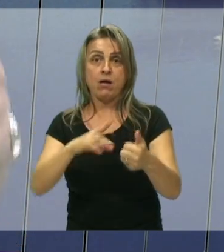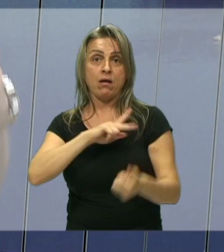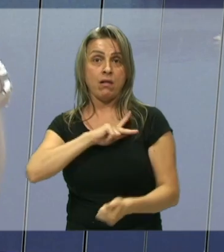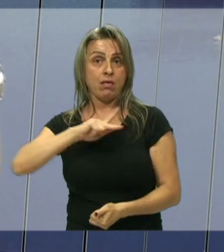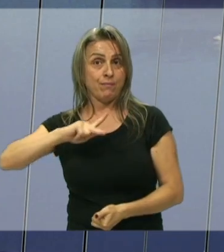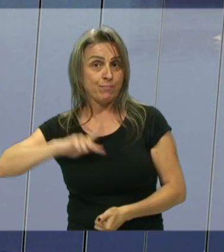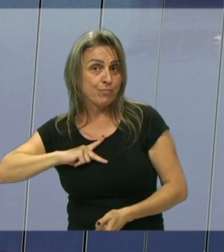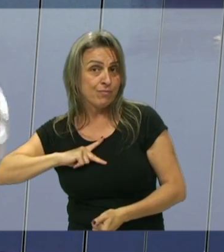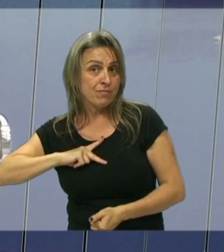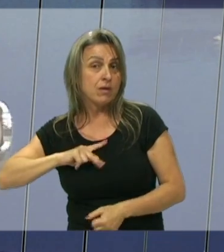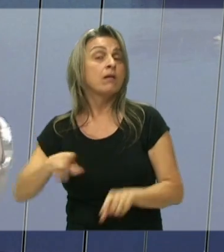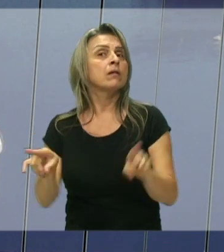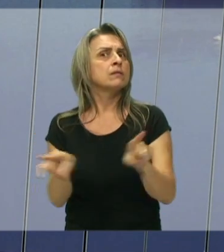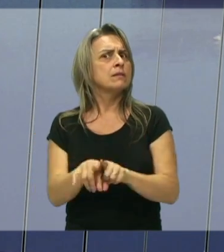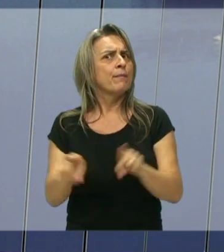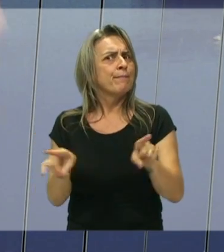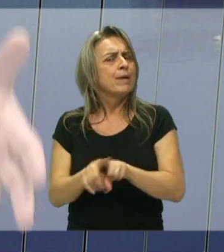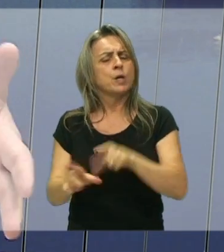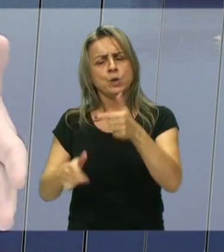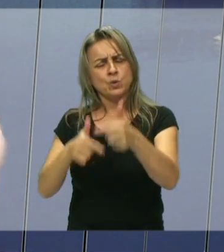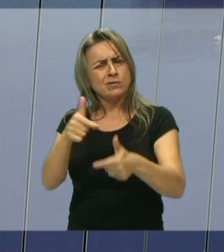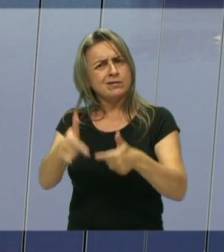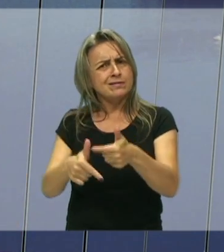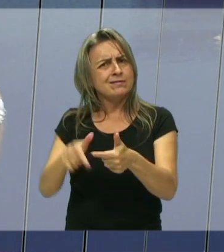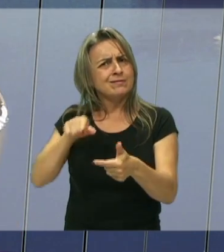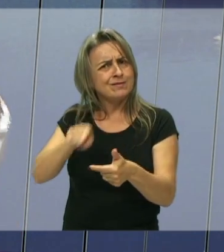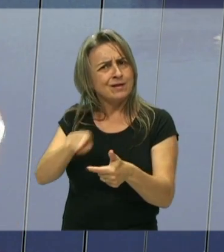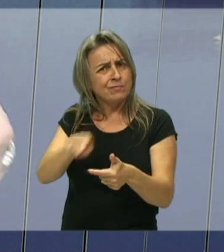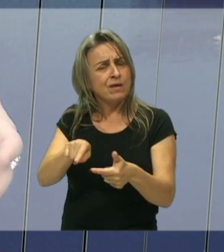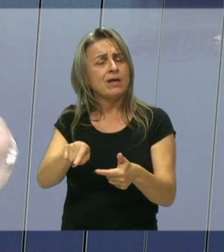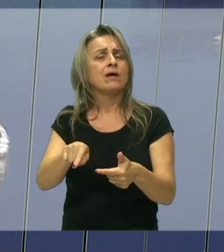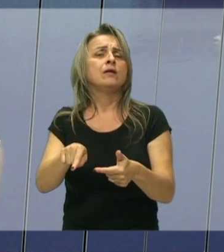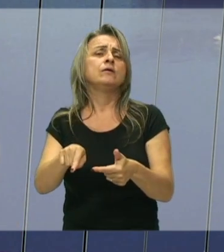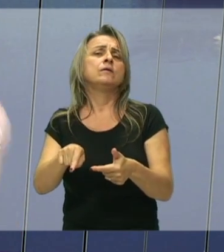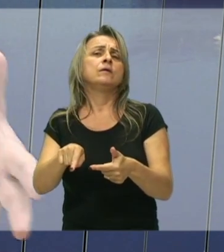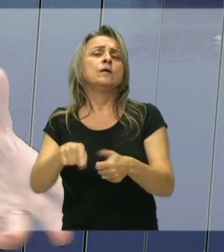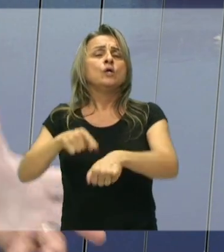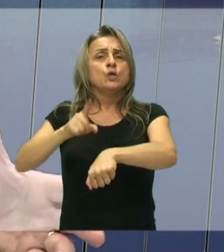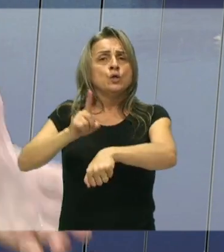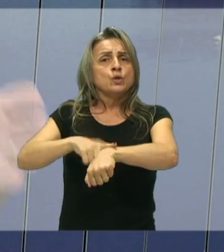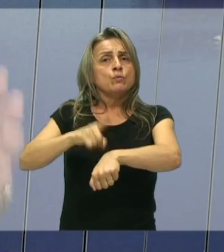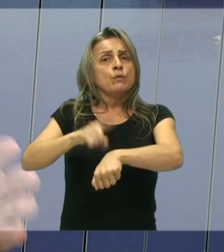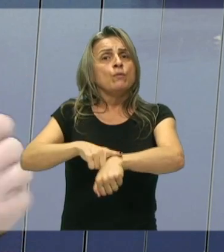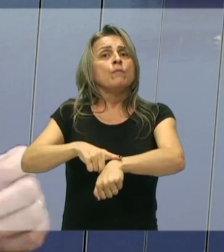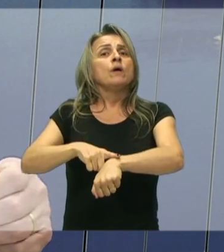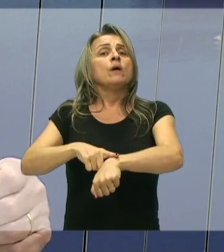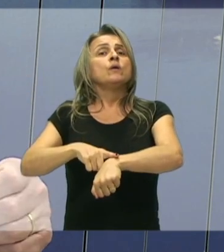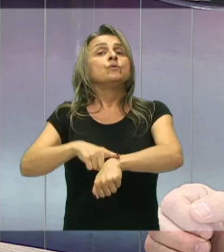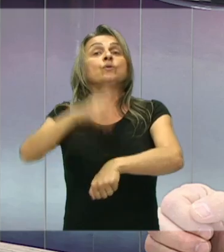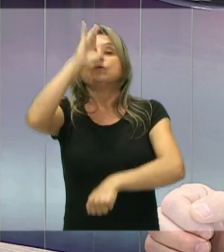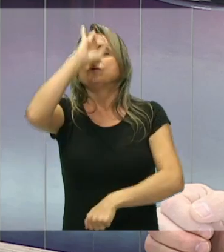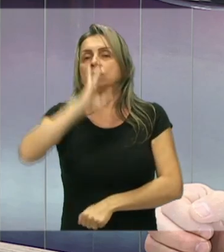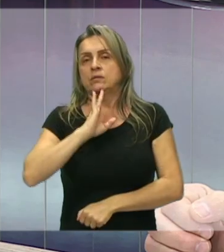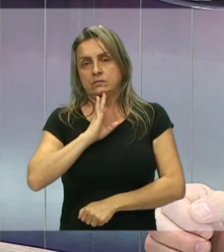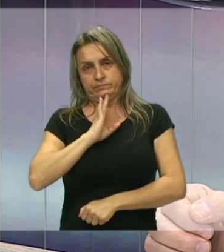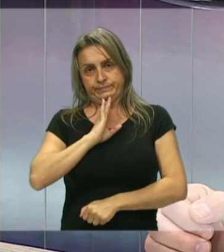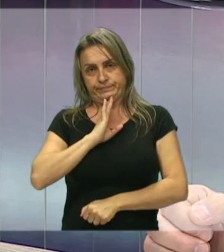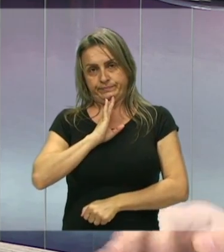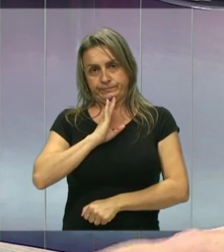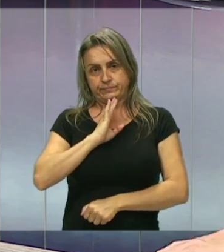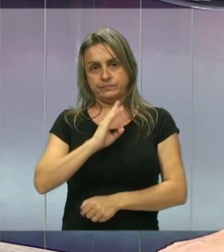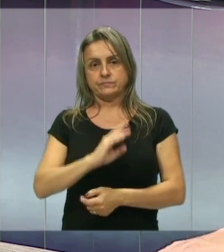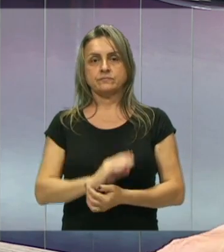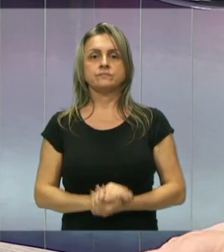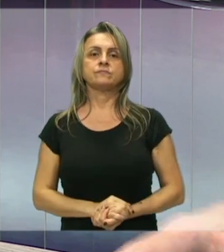e que o serviço seja, no momento da oferta de serviço, ele seja gratuito. Tá, mas